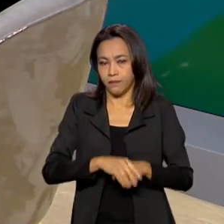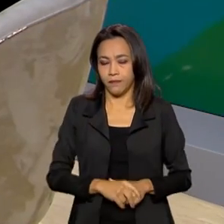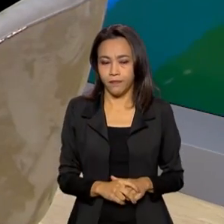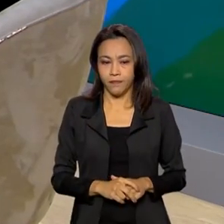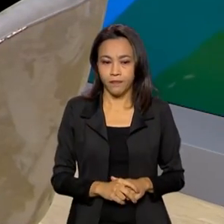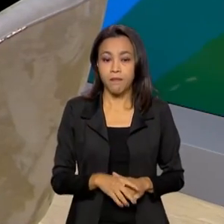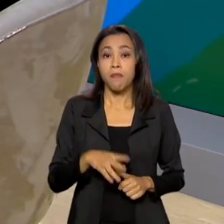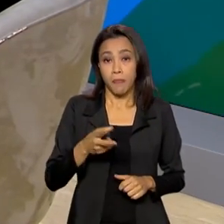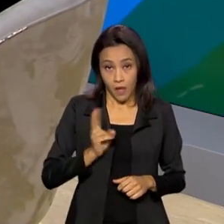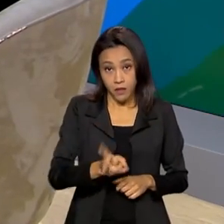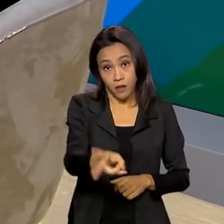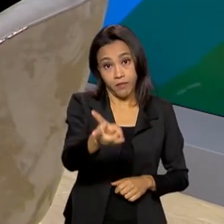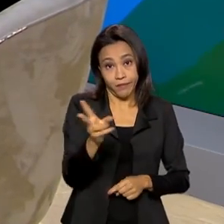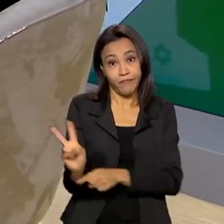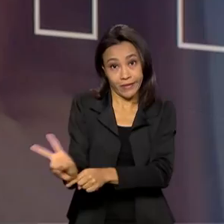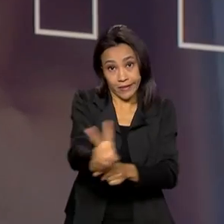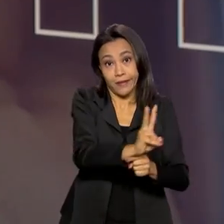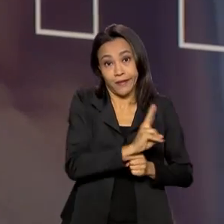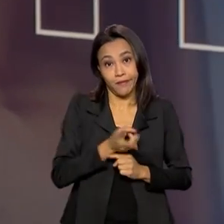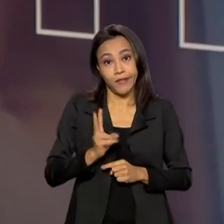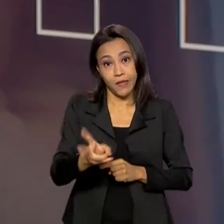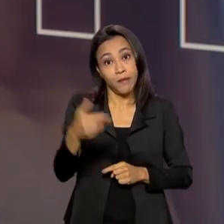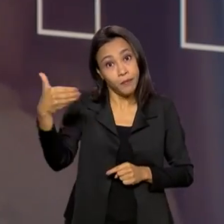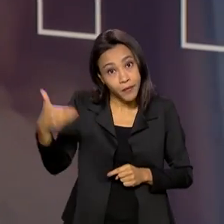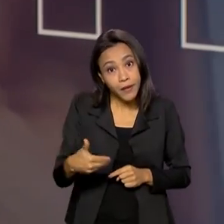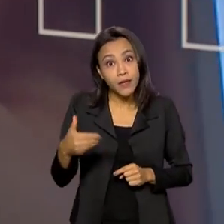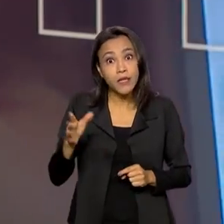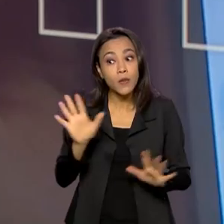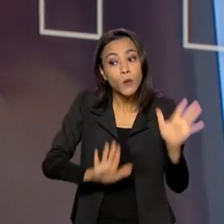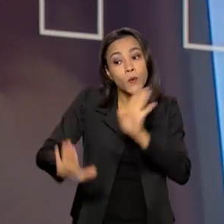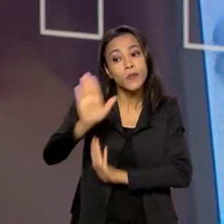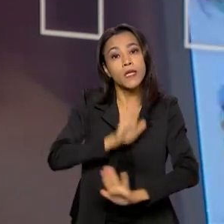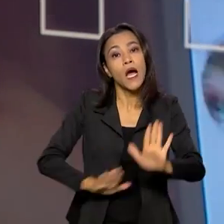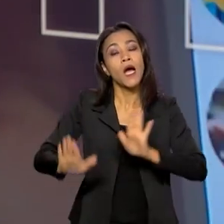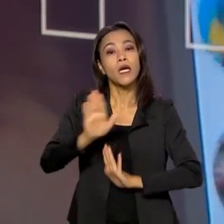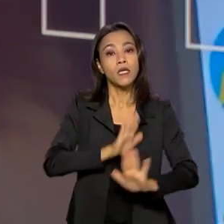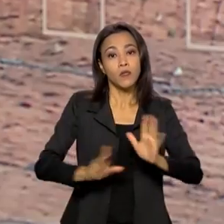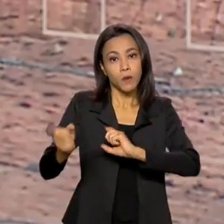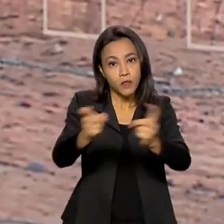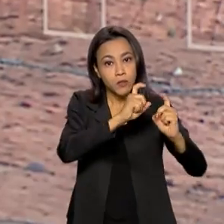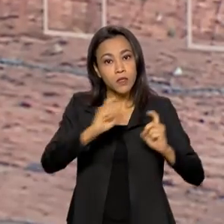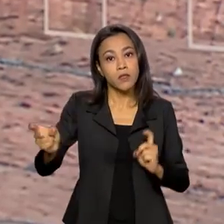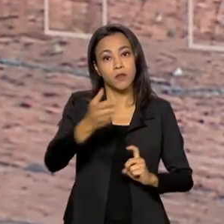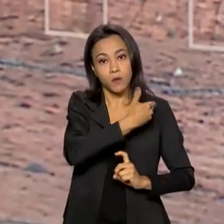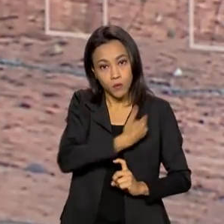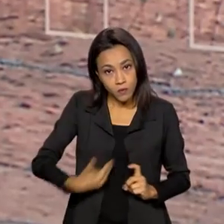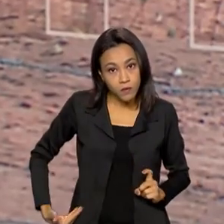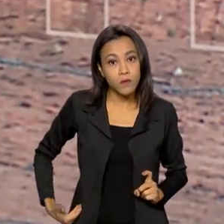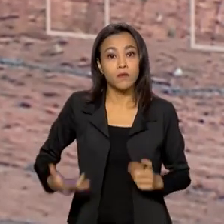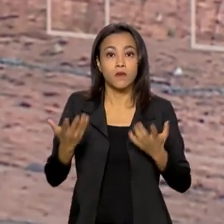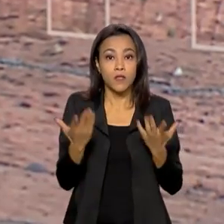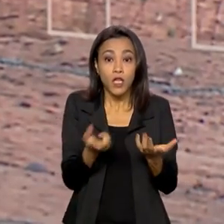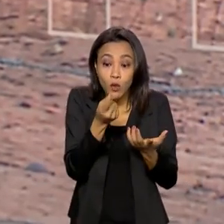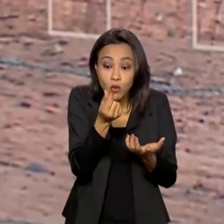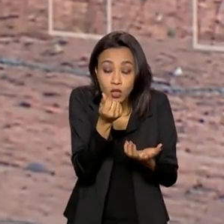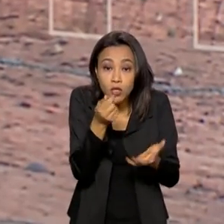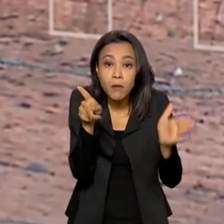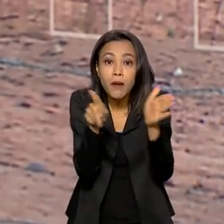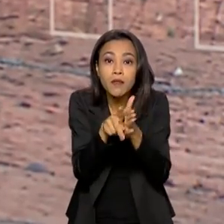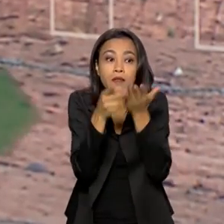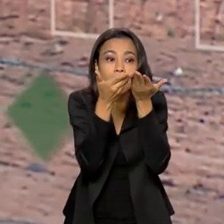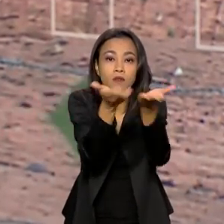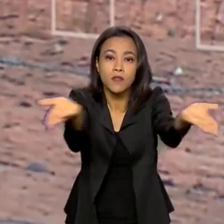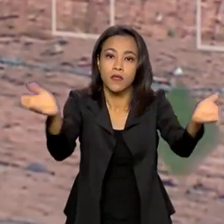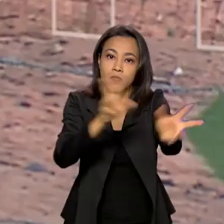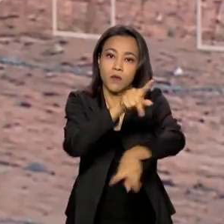fiscalização constante isso é o zelo com a coisa pública nós temos respeito ao dinheiro público respeita um dinheiro que é de todos nós